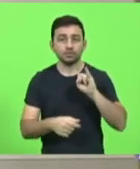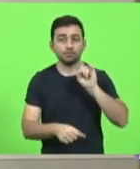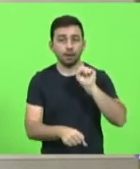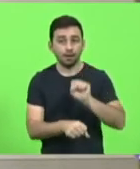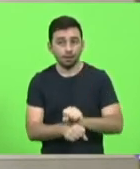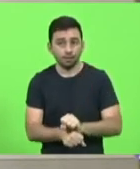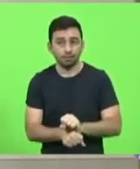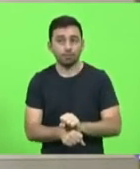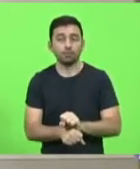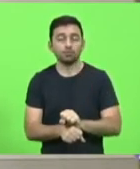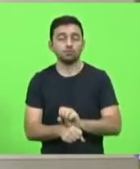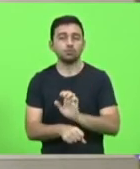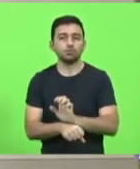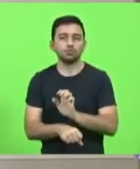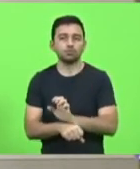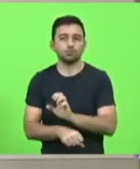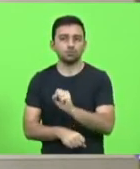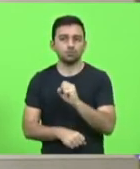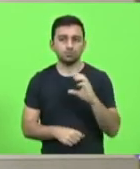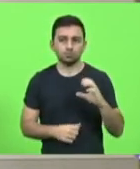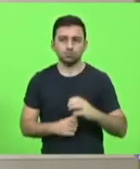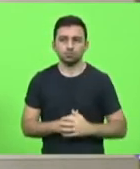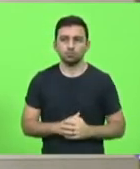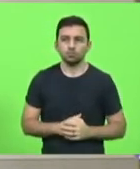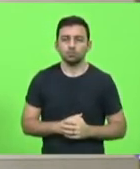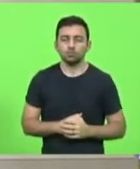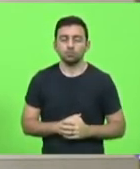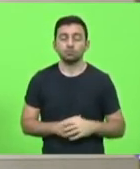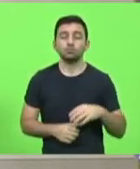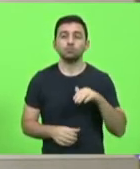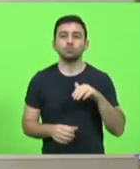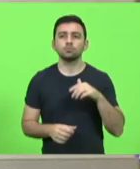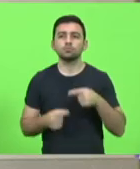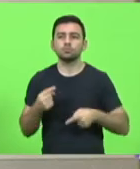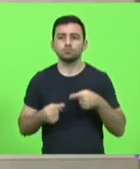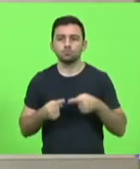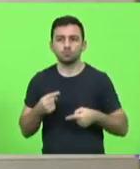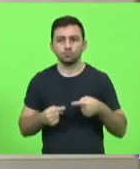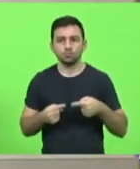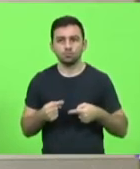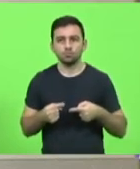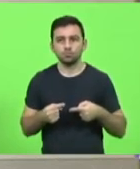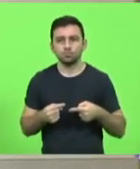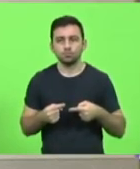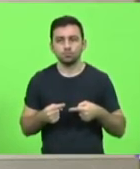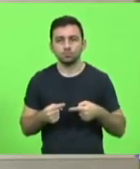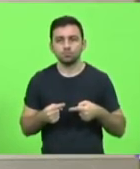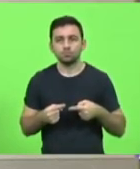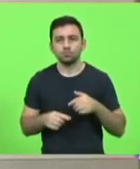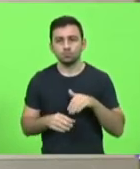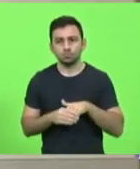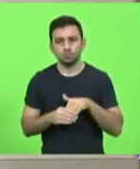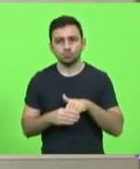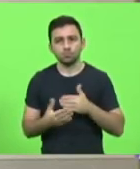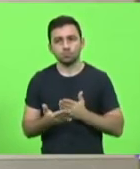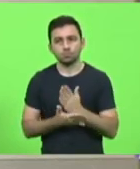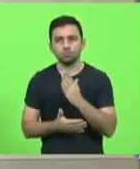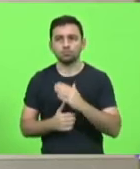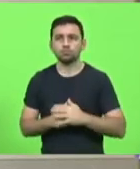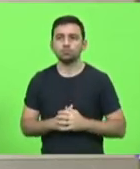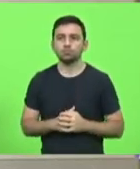Estado de Santa Catarina. Em discussão, em votação, aprovado.